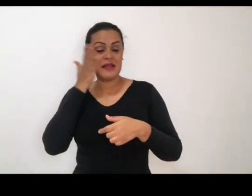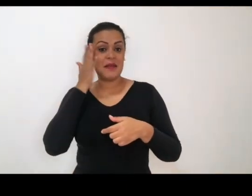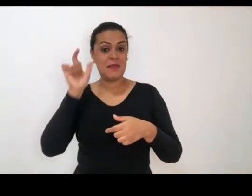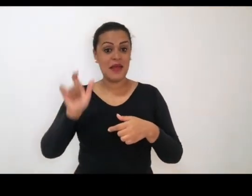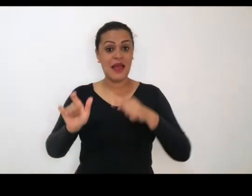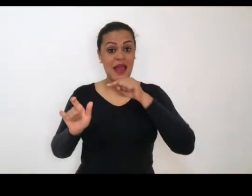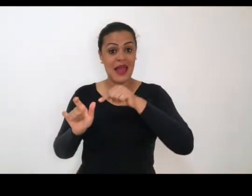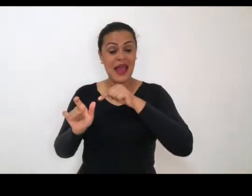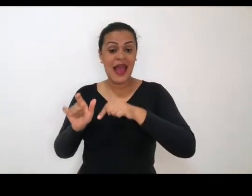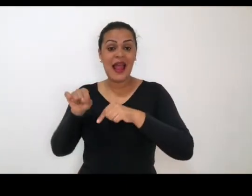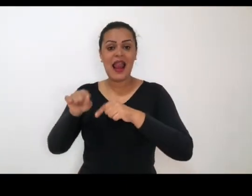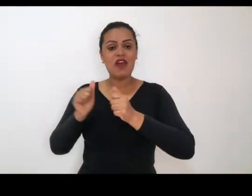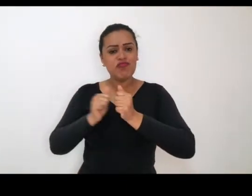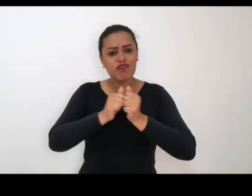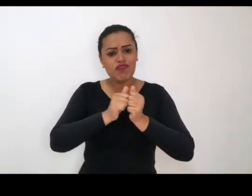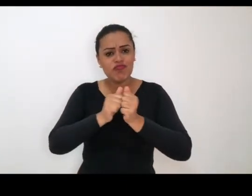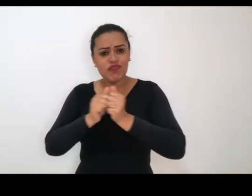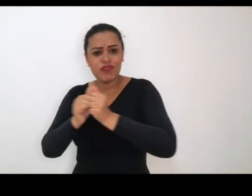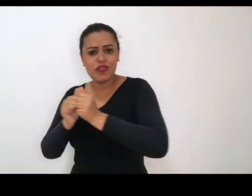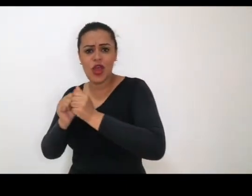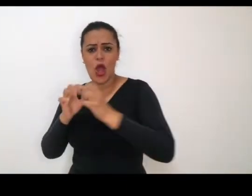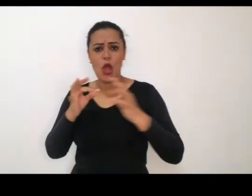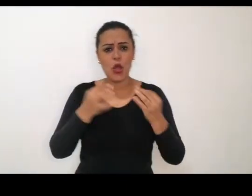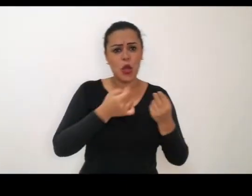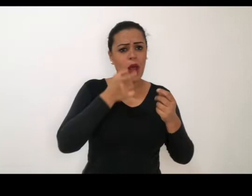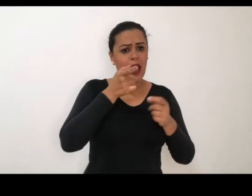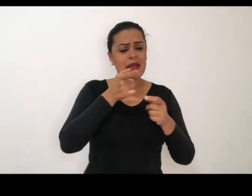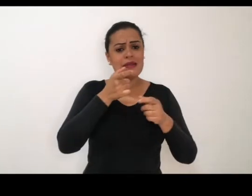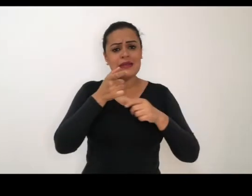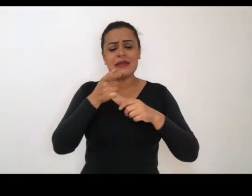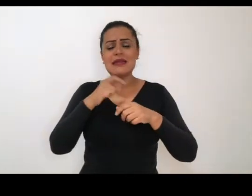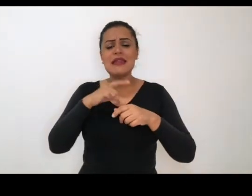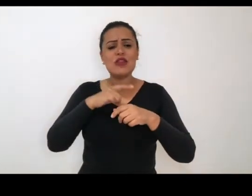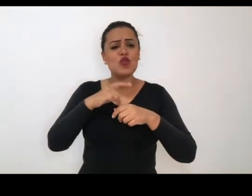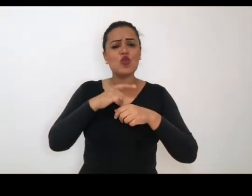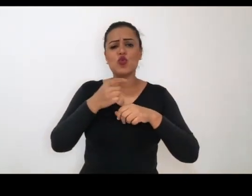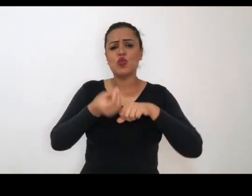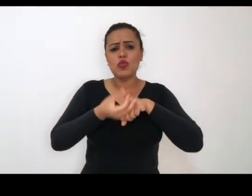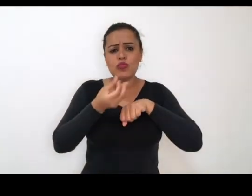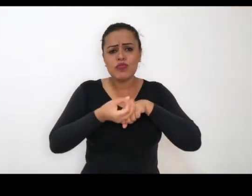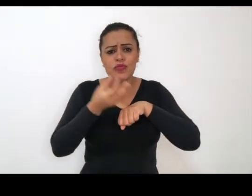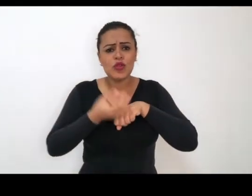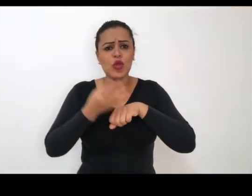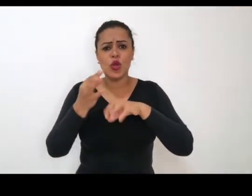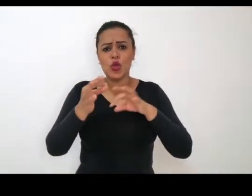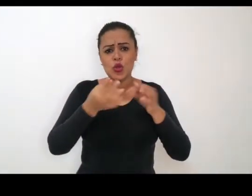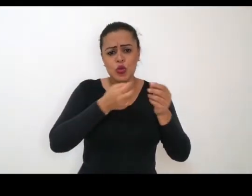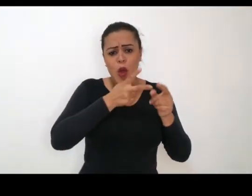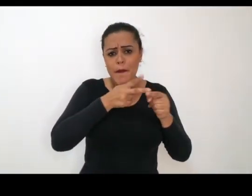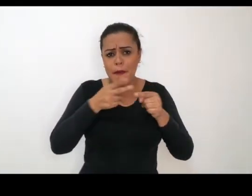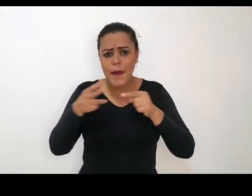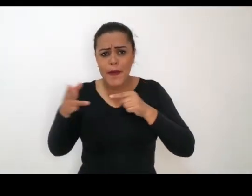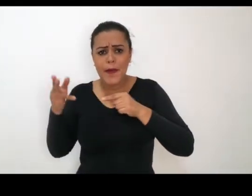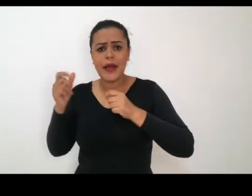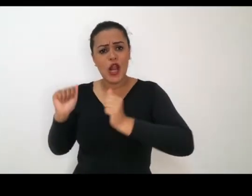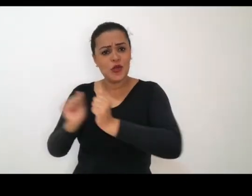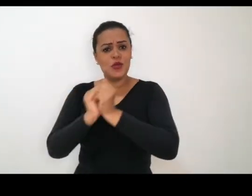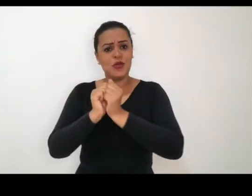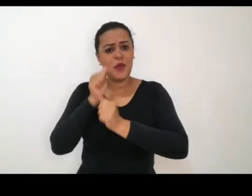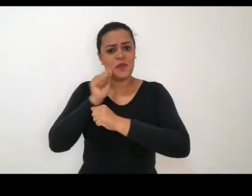edições, indo lá, participava de todas as formações. E o que acontece é que, quando